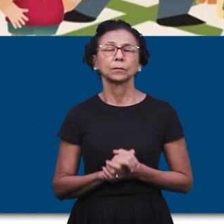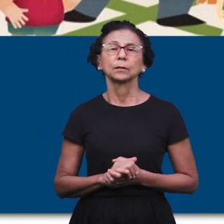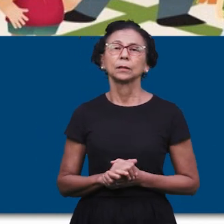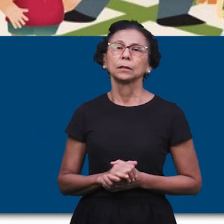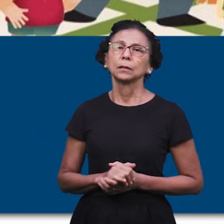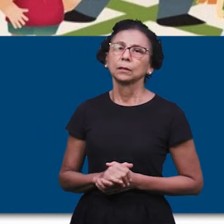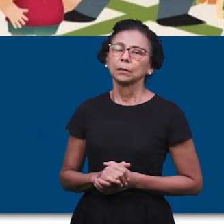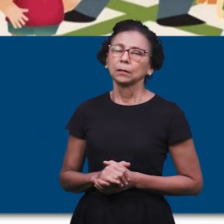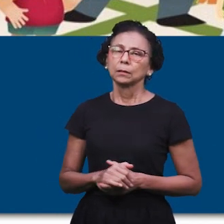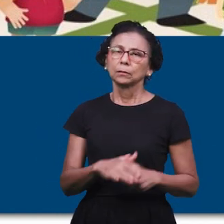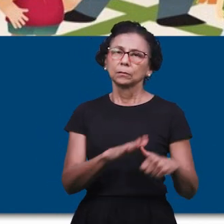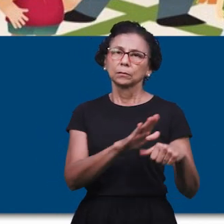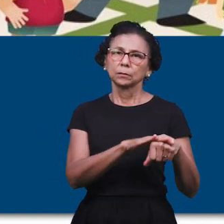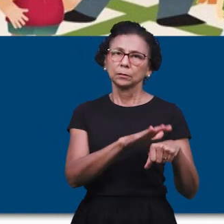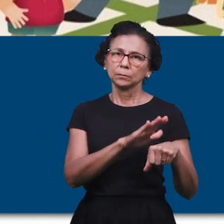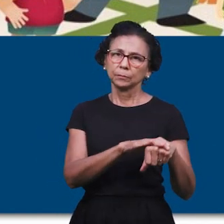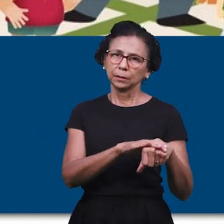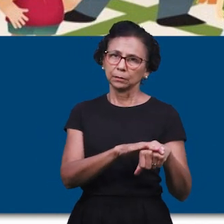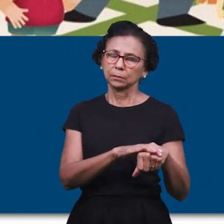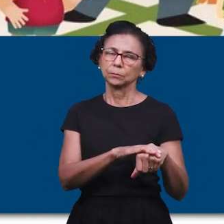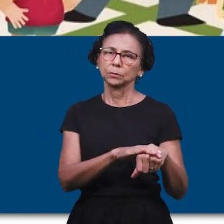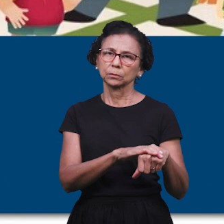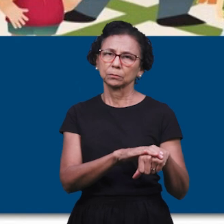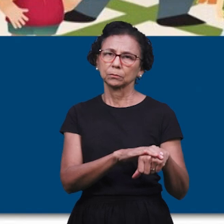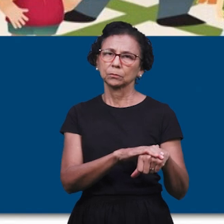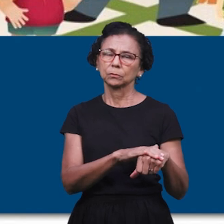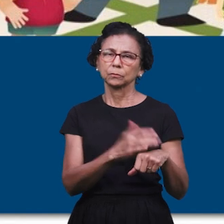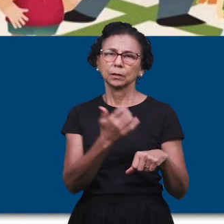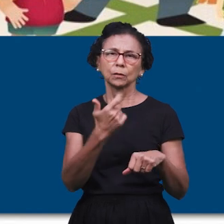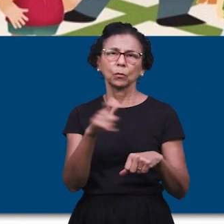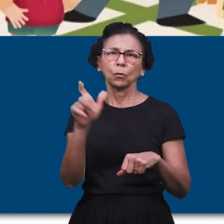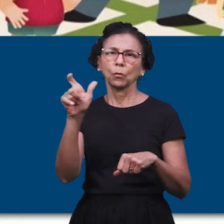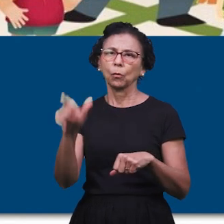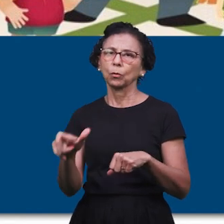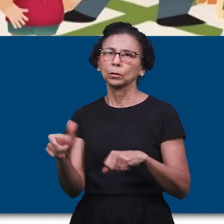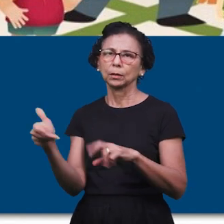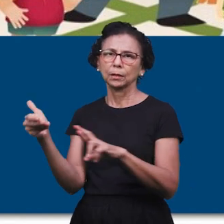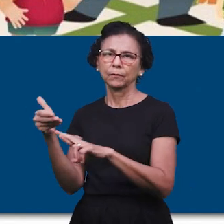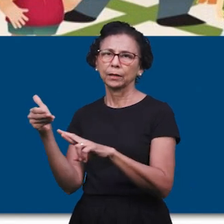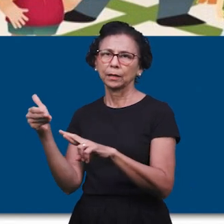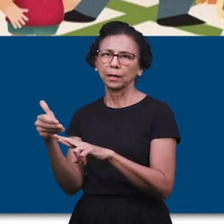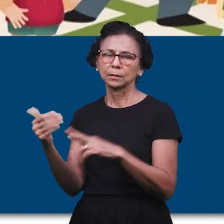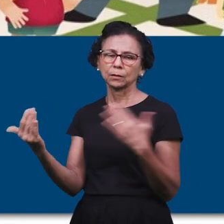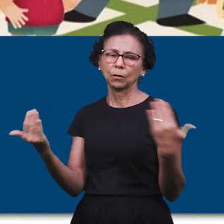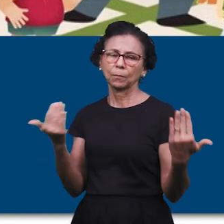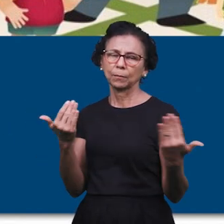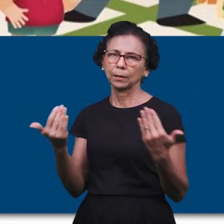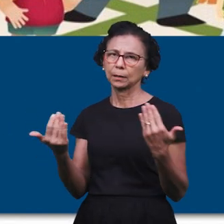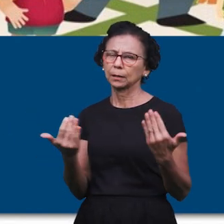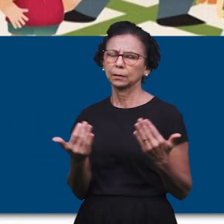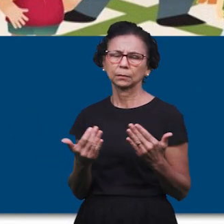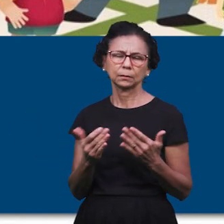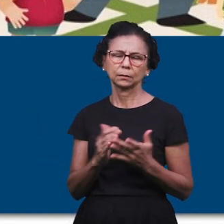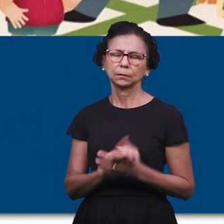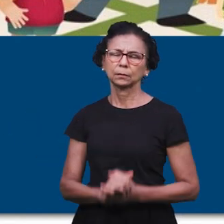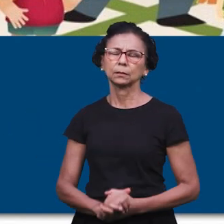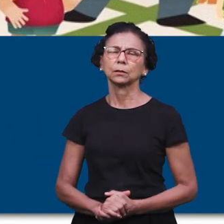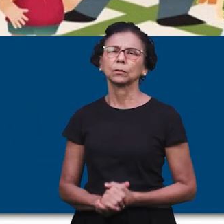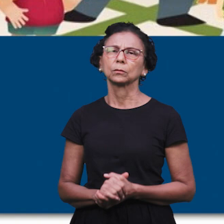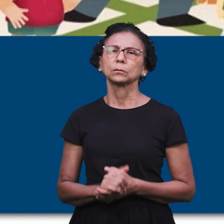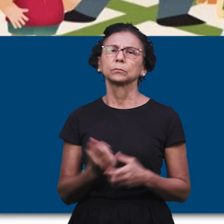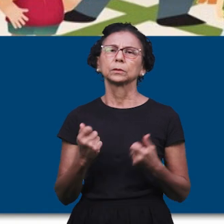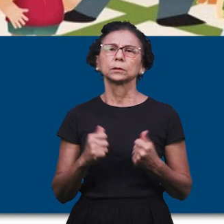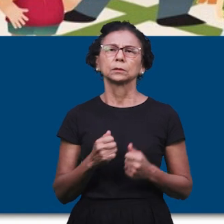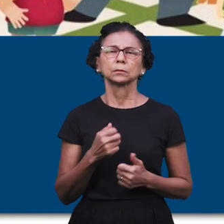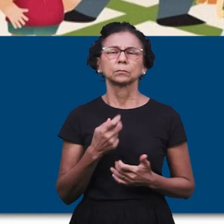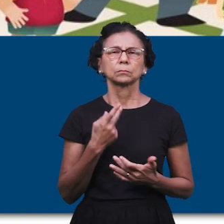eles mesmos e não com outros. E a conversa precisa ser honesta, sem desqualificar, mas com firmeza, para